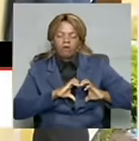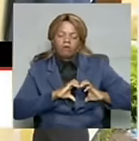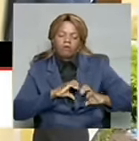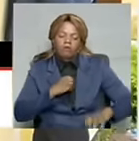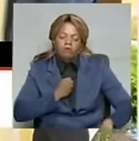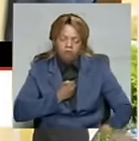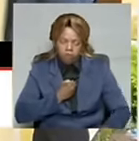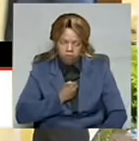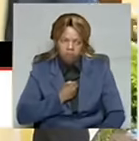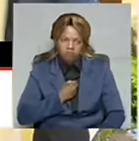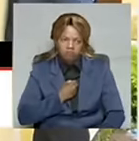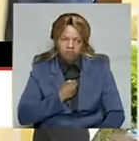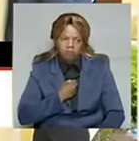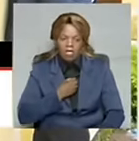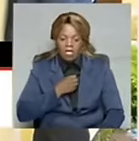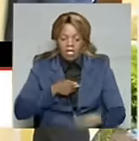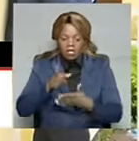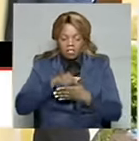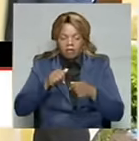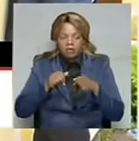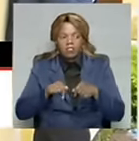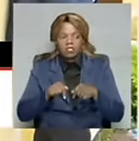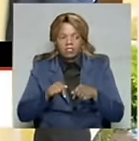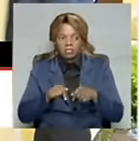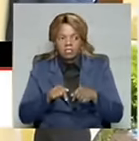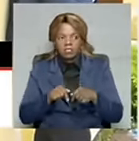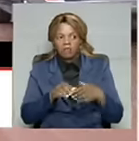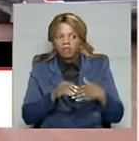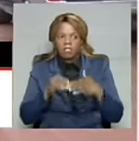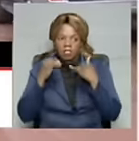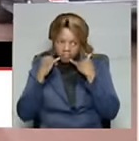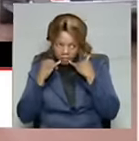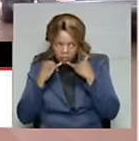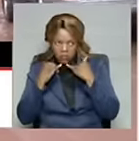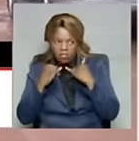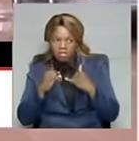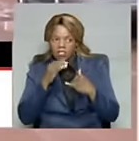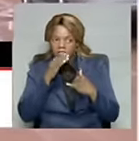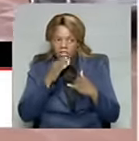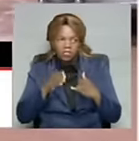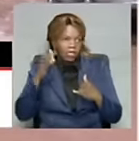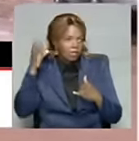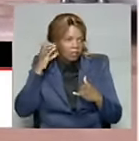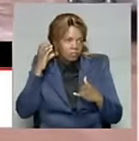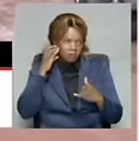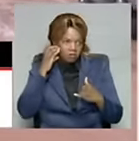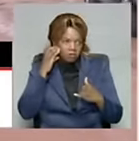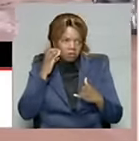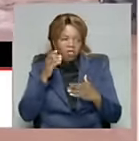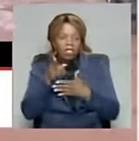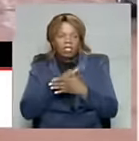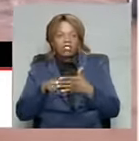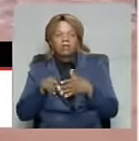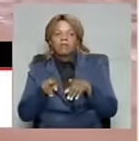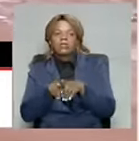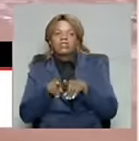mas estamos aqui exatamente para completar esta informação avançada em instantes pelo Agnelo Bernardo. Aliás, a Televisão Pública de